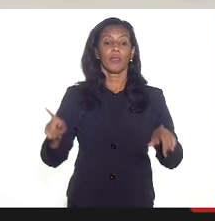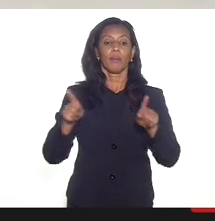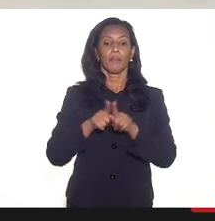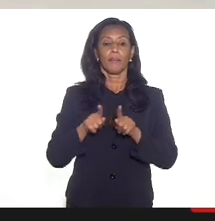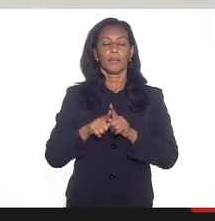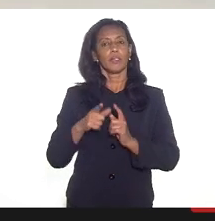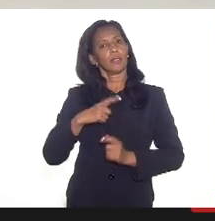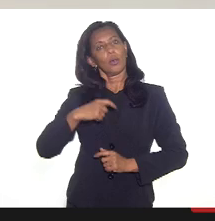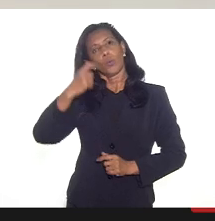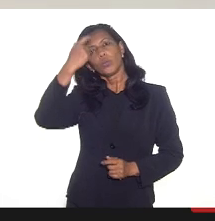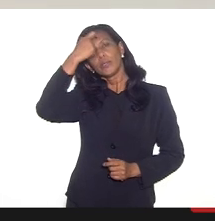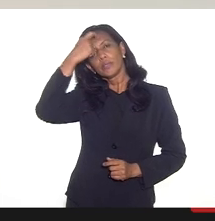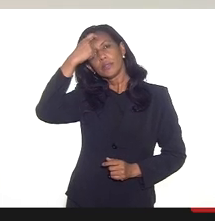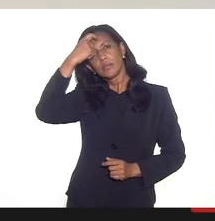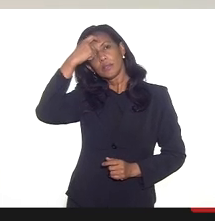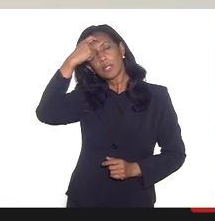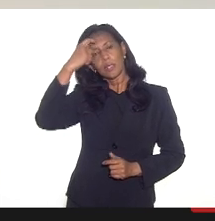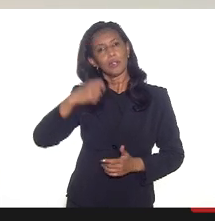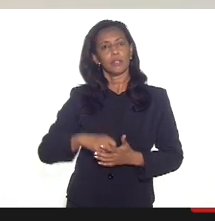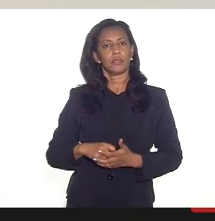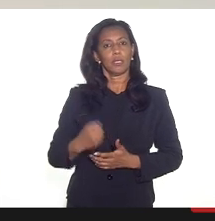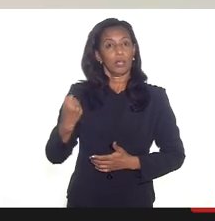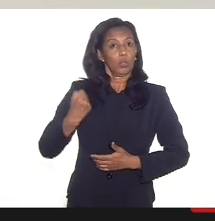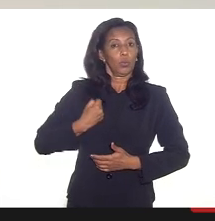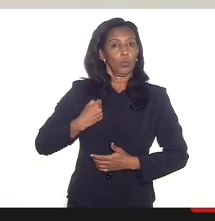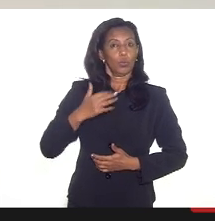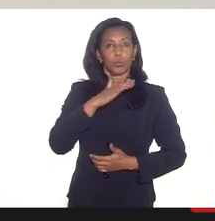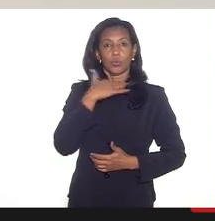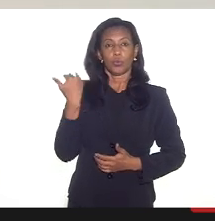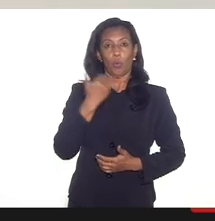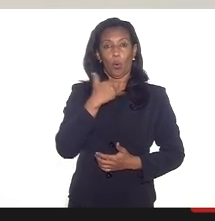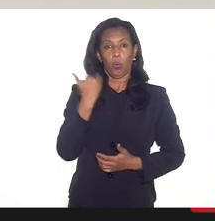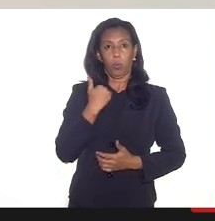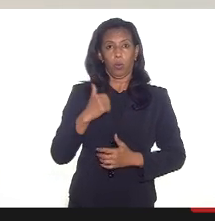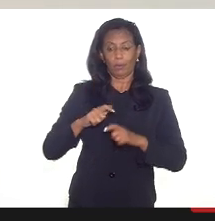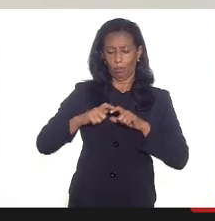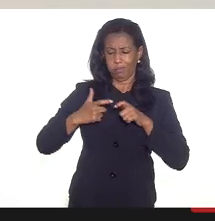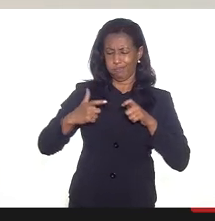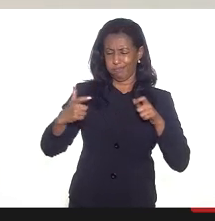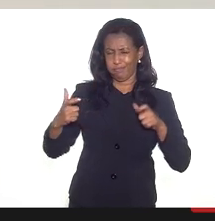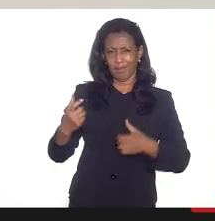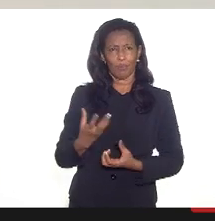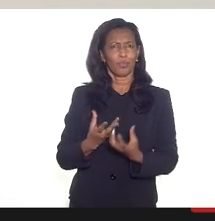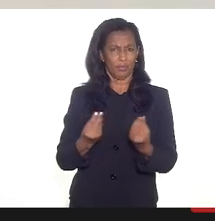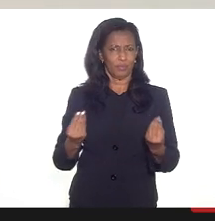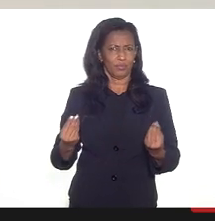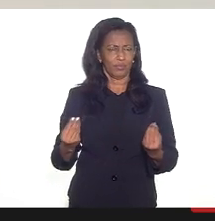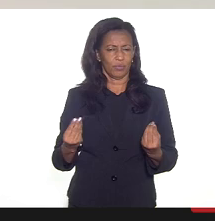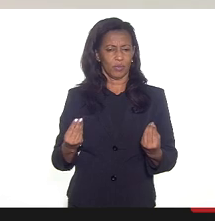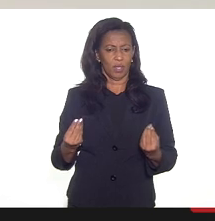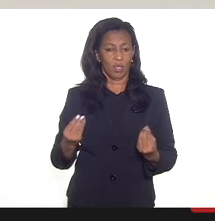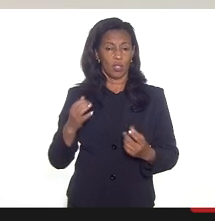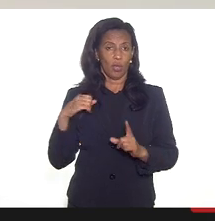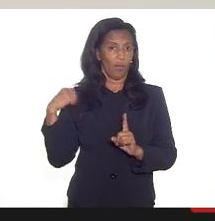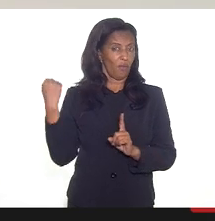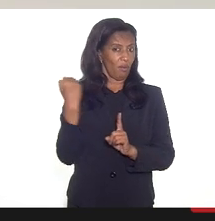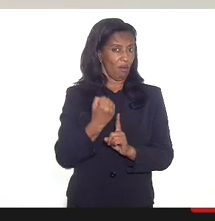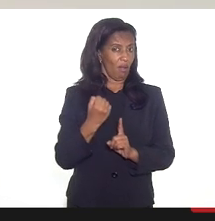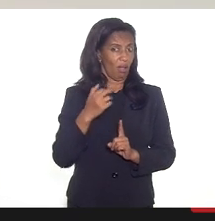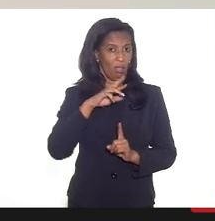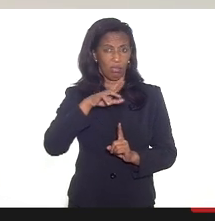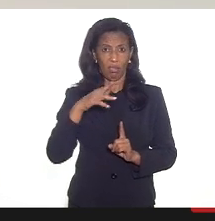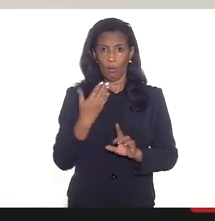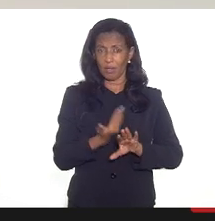ter a consciência que a gente tá, os números de feminicídio estão aumentando muito. Só que o feminicídio não é um